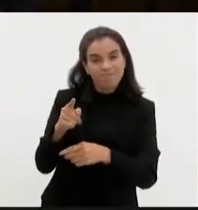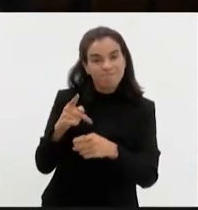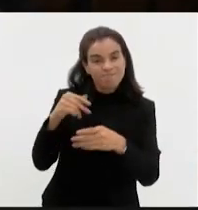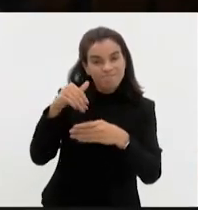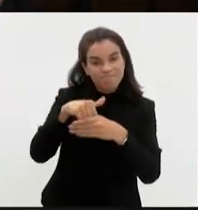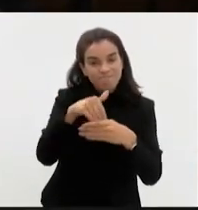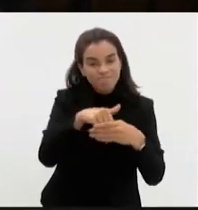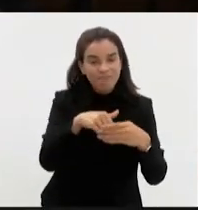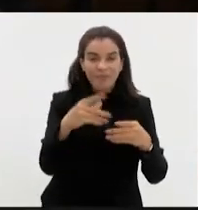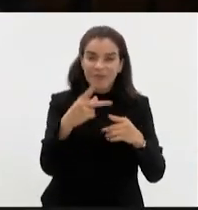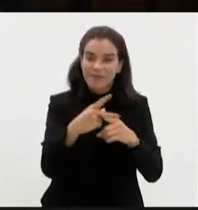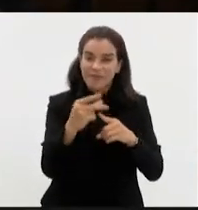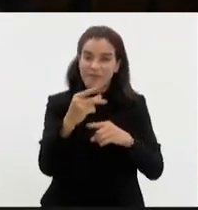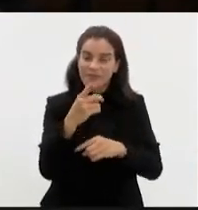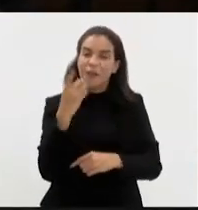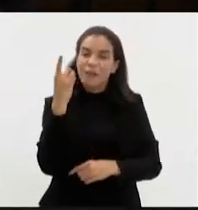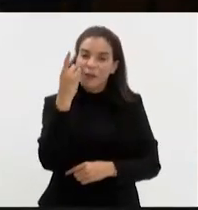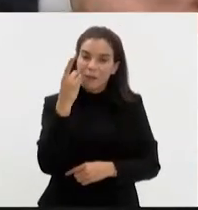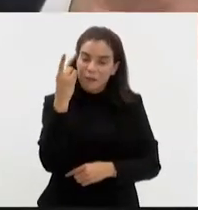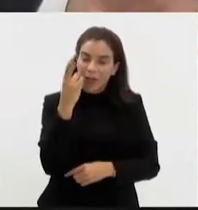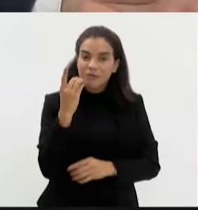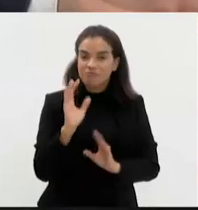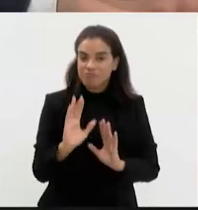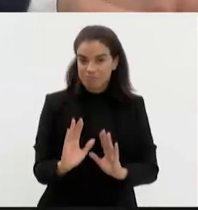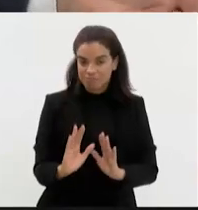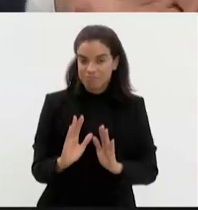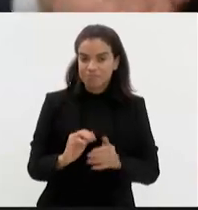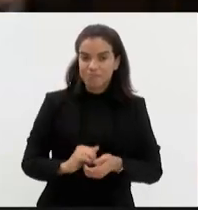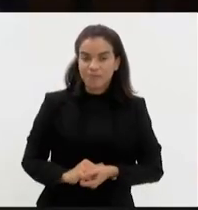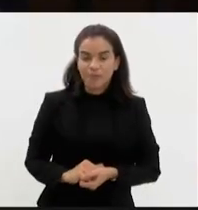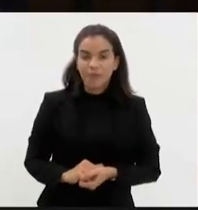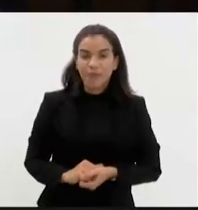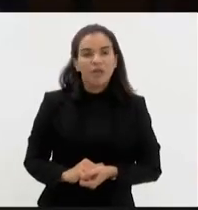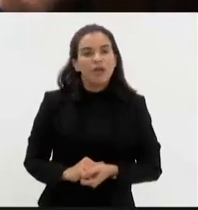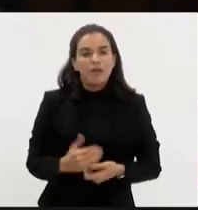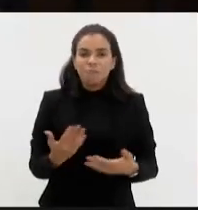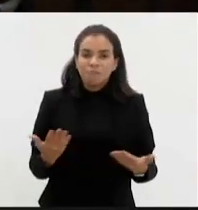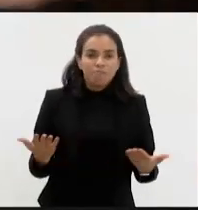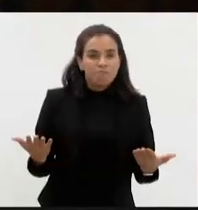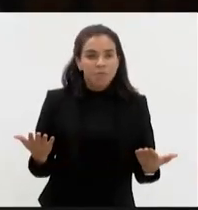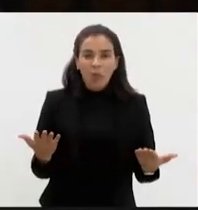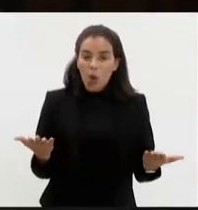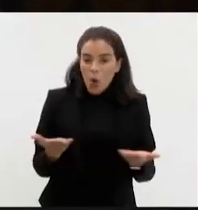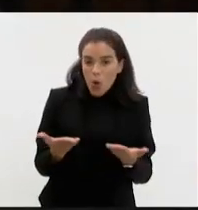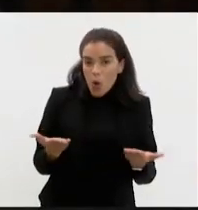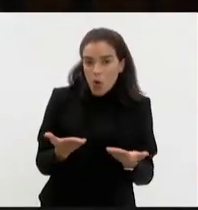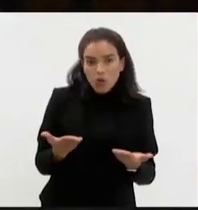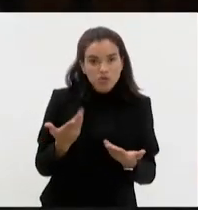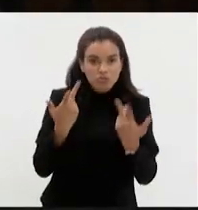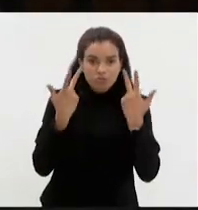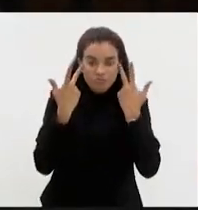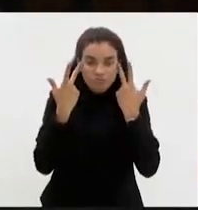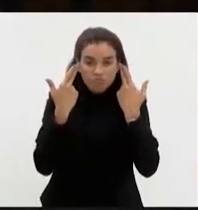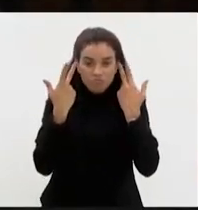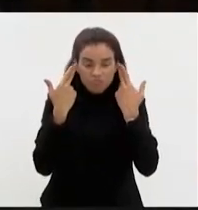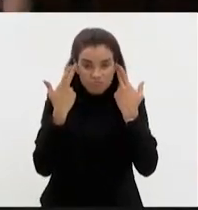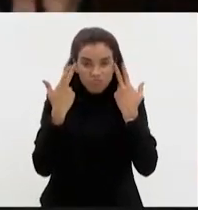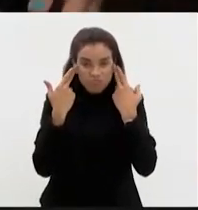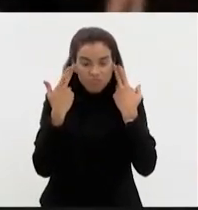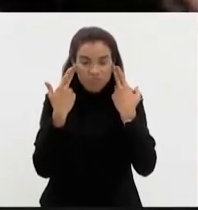de tolher a continuidade do processo democrático algo que é hoje é presente mas